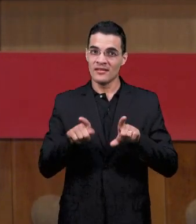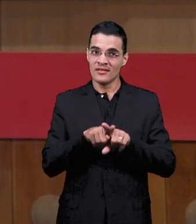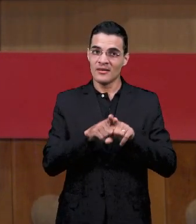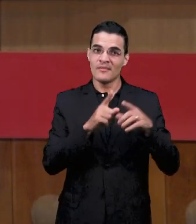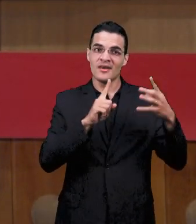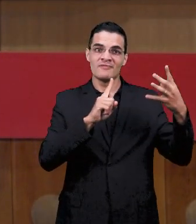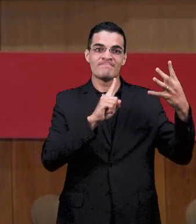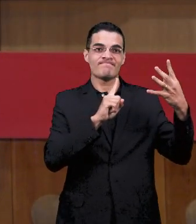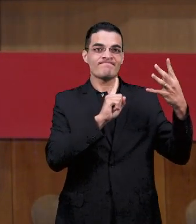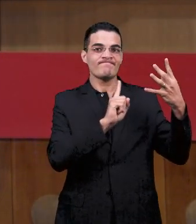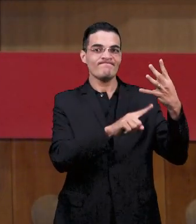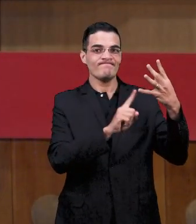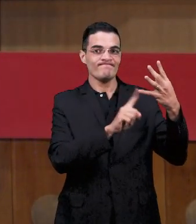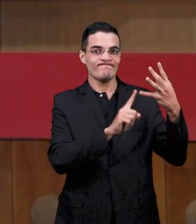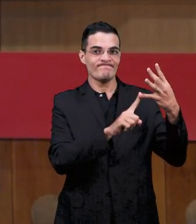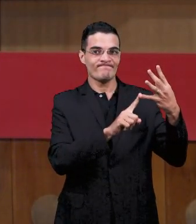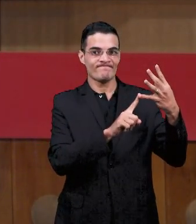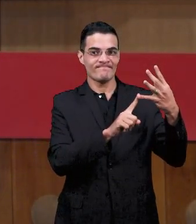apostasia.